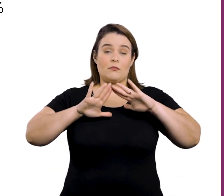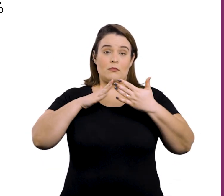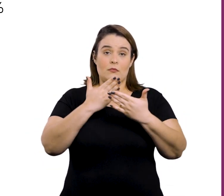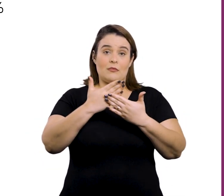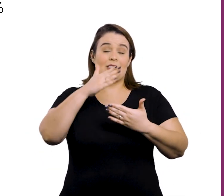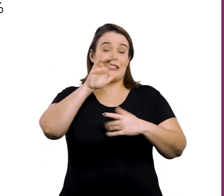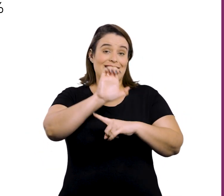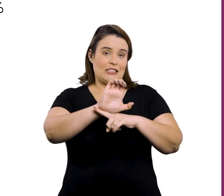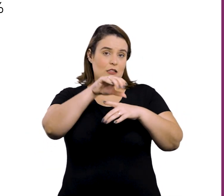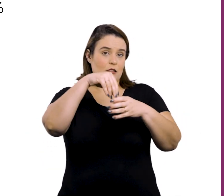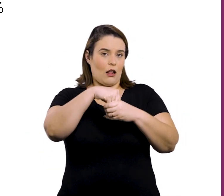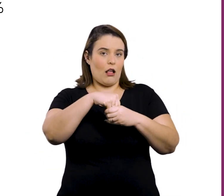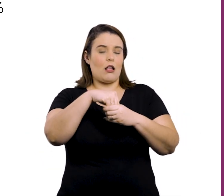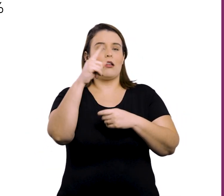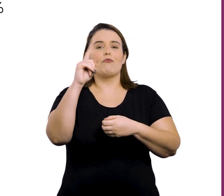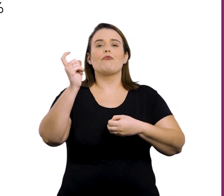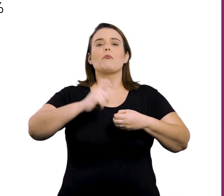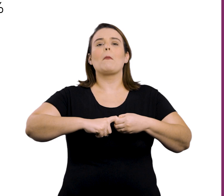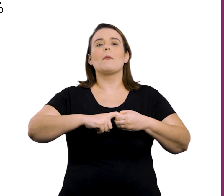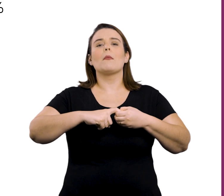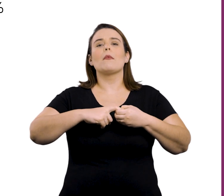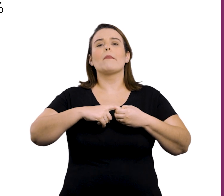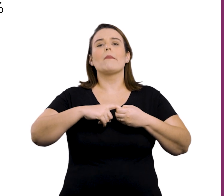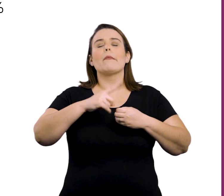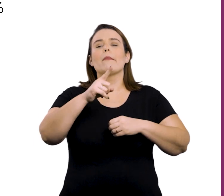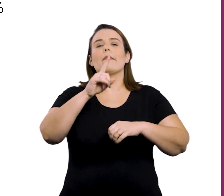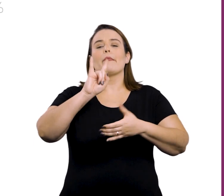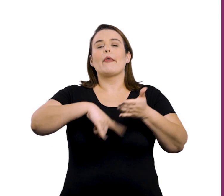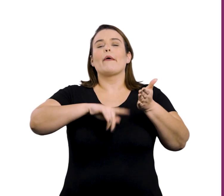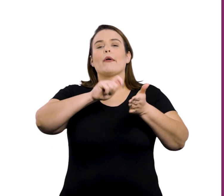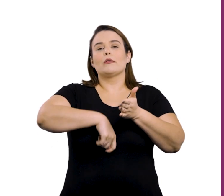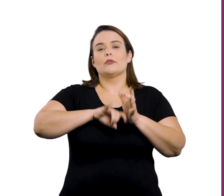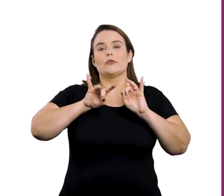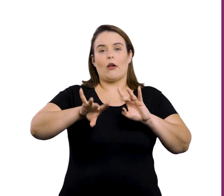das redes estaduais com vínculos de emprego temporário,